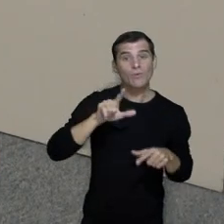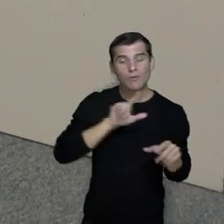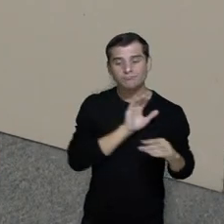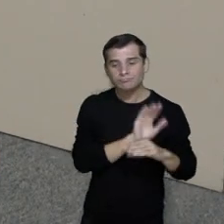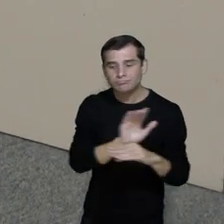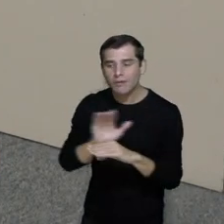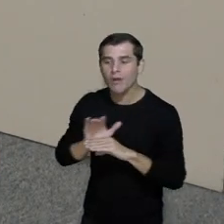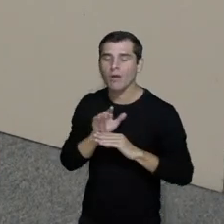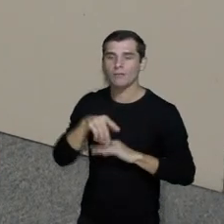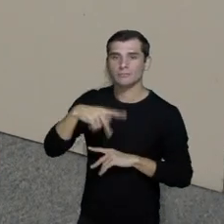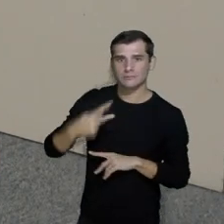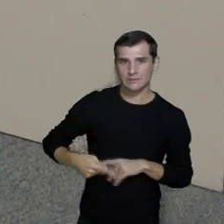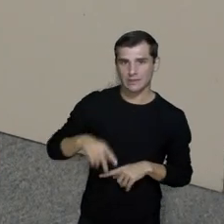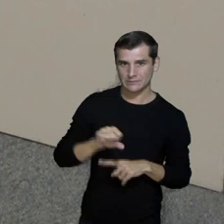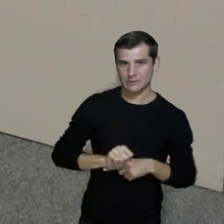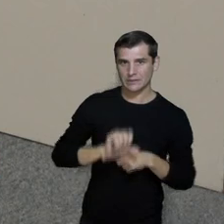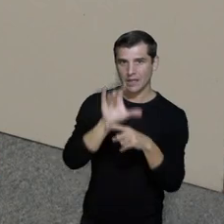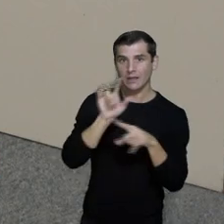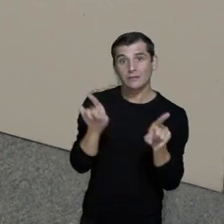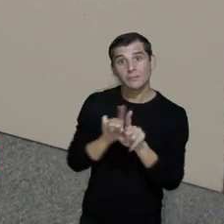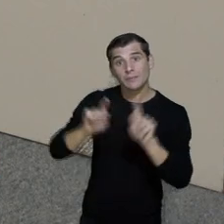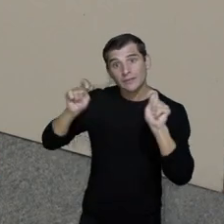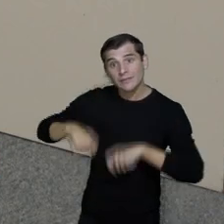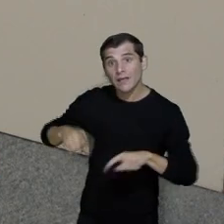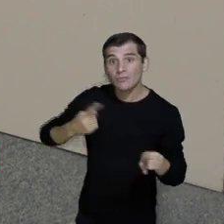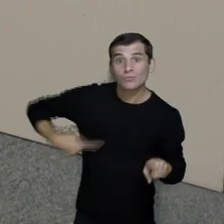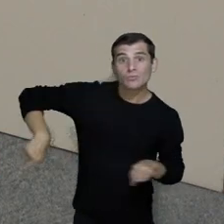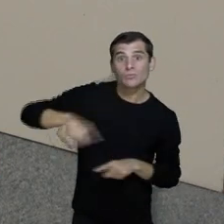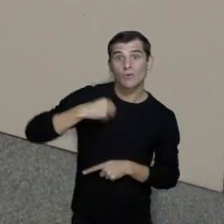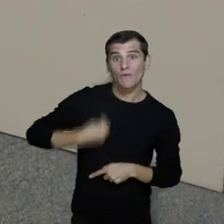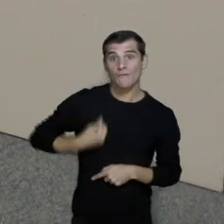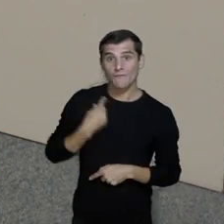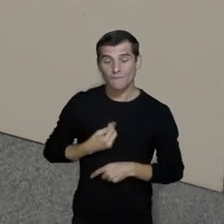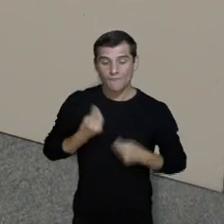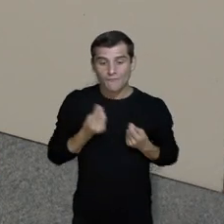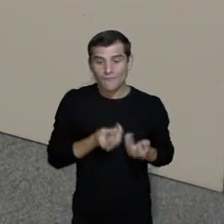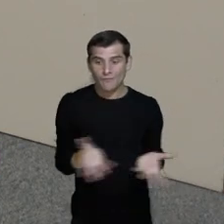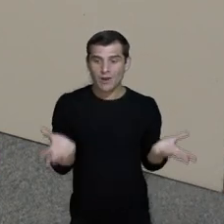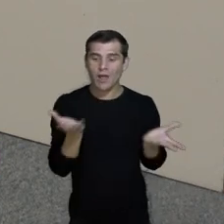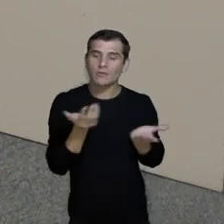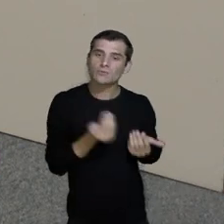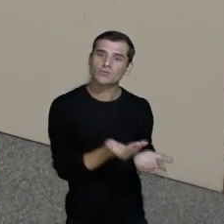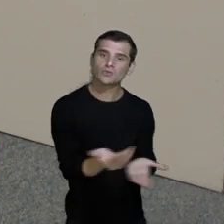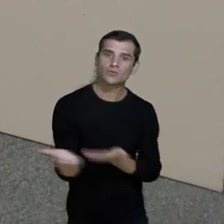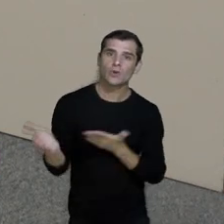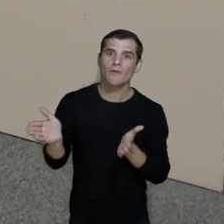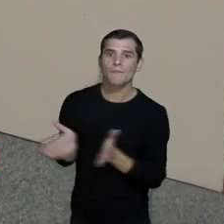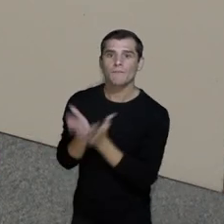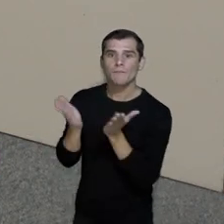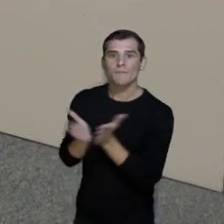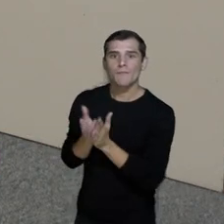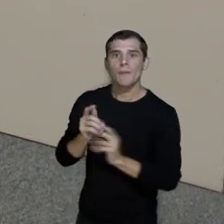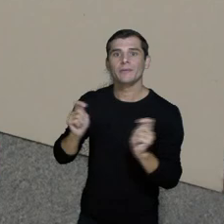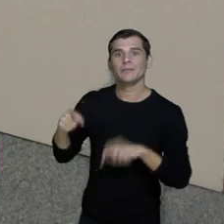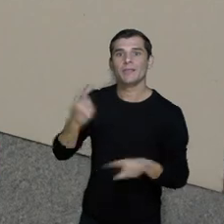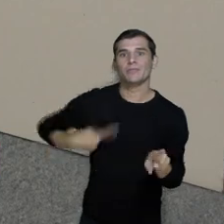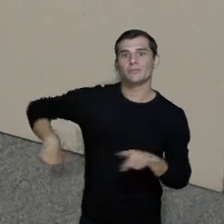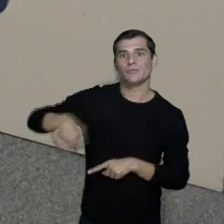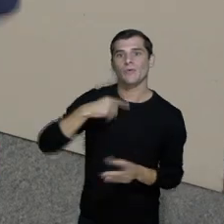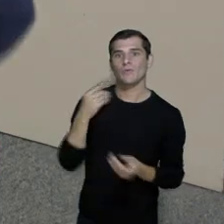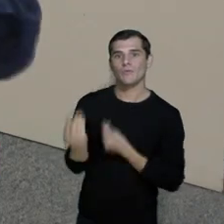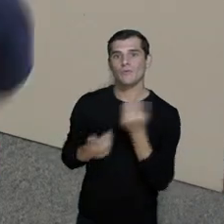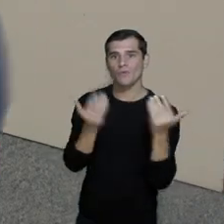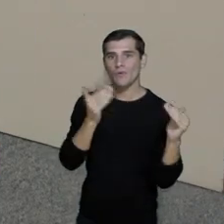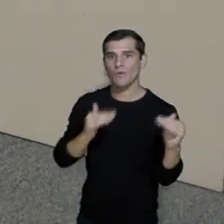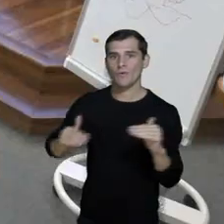gente possa est viabilizando para essa Juventude empobrecida uma condição de igualdade era